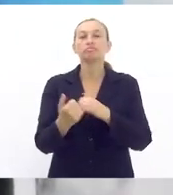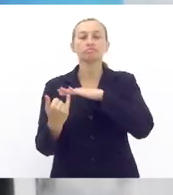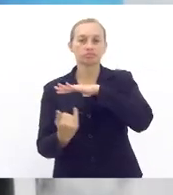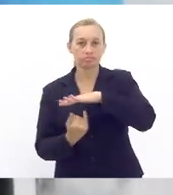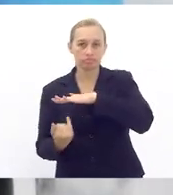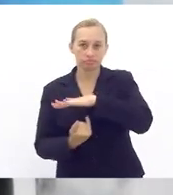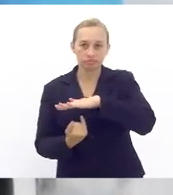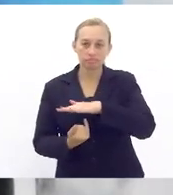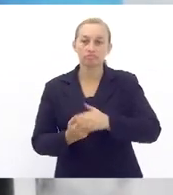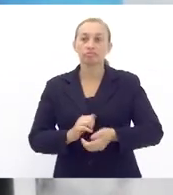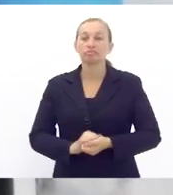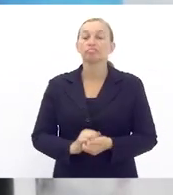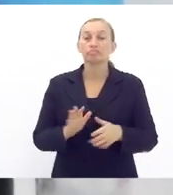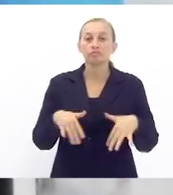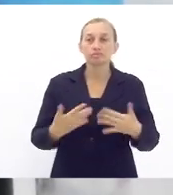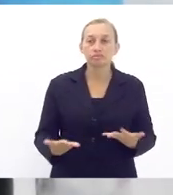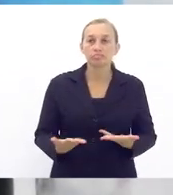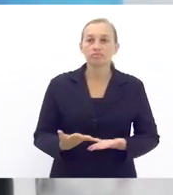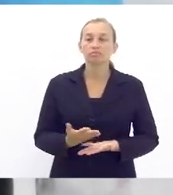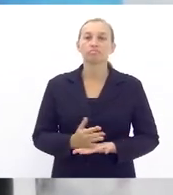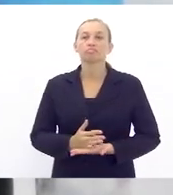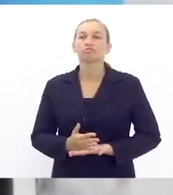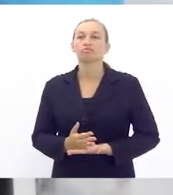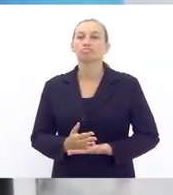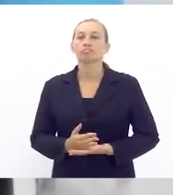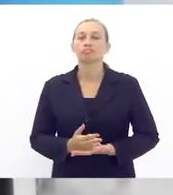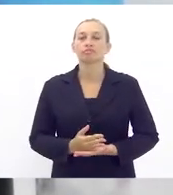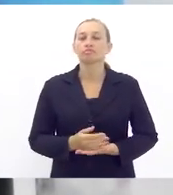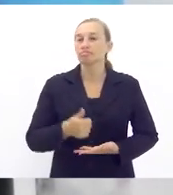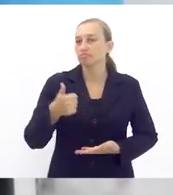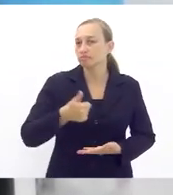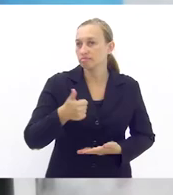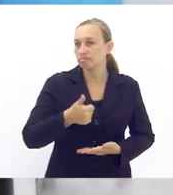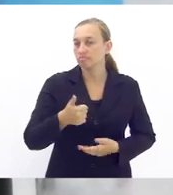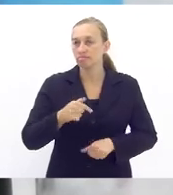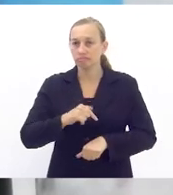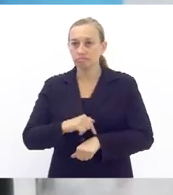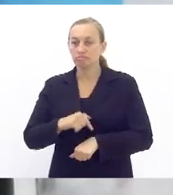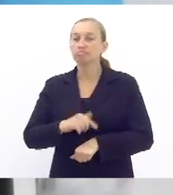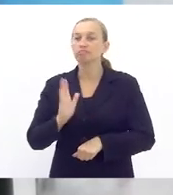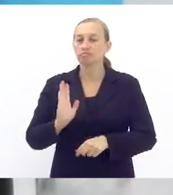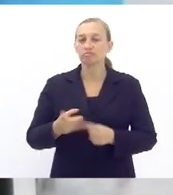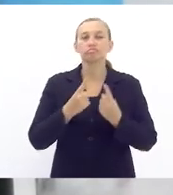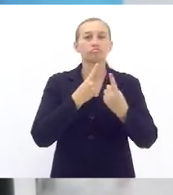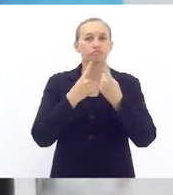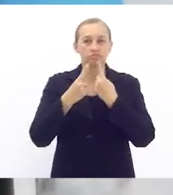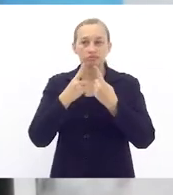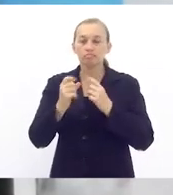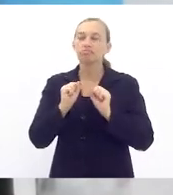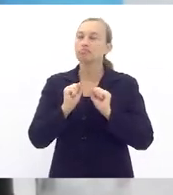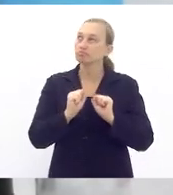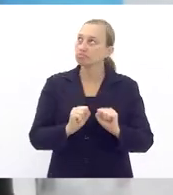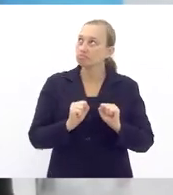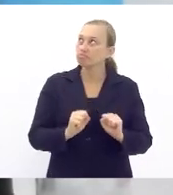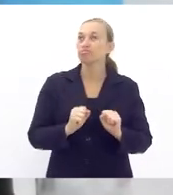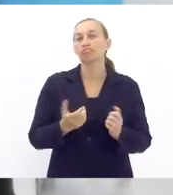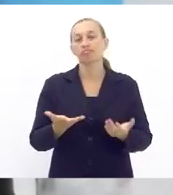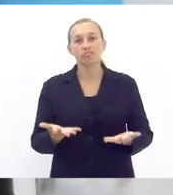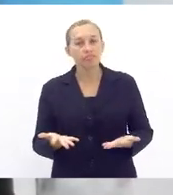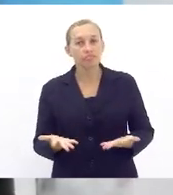né então de fato no primeiro momento eu já trouxe o diálogo para que a gente pudesse